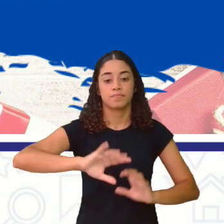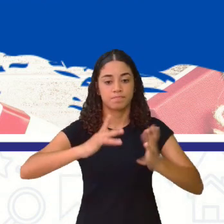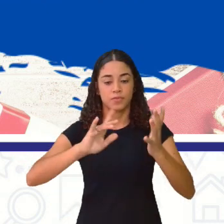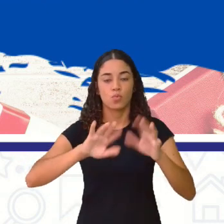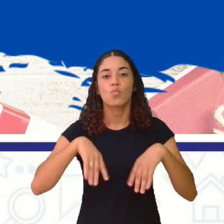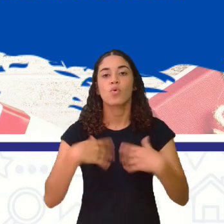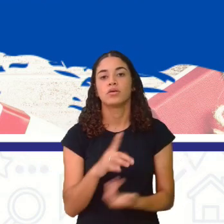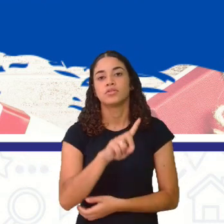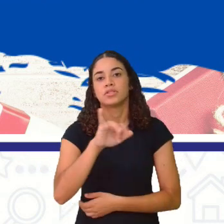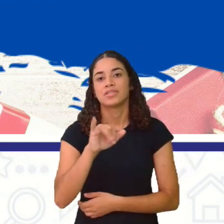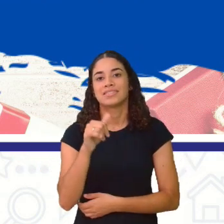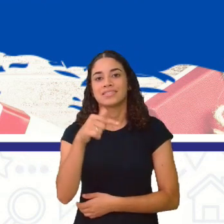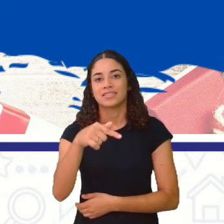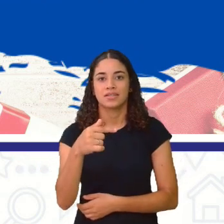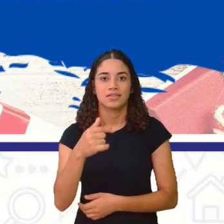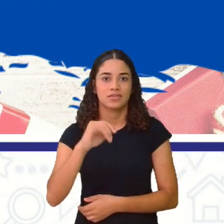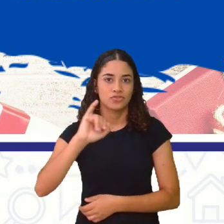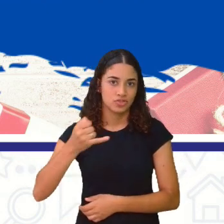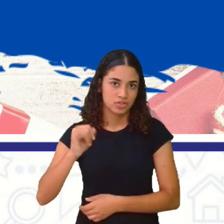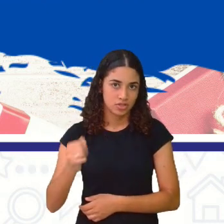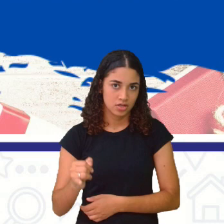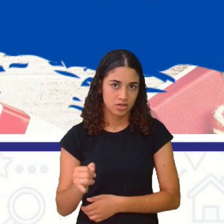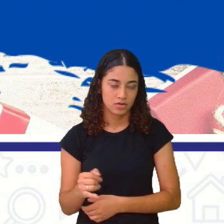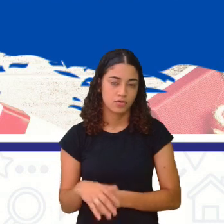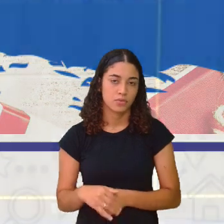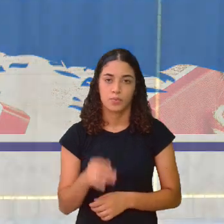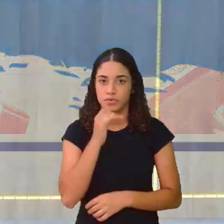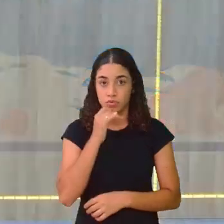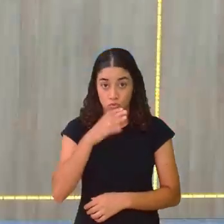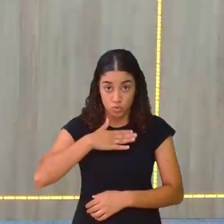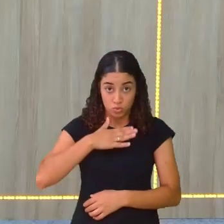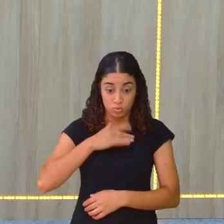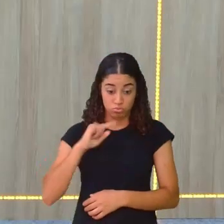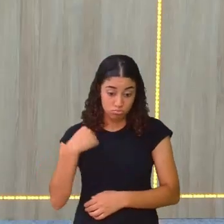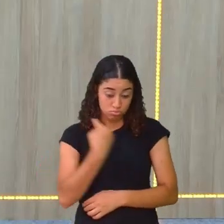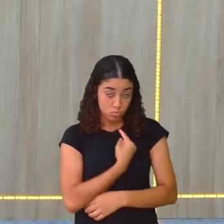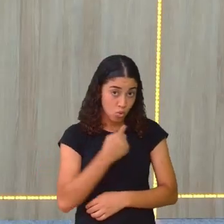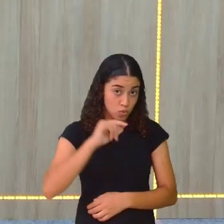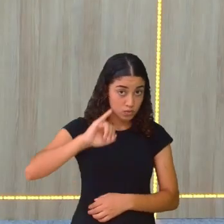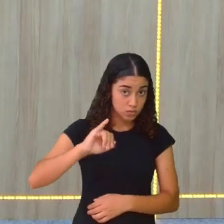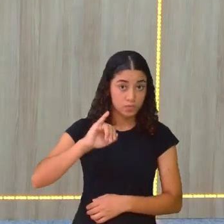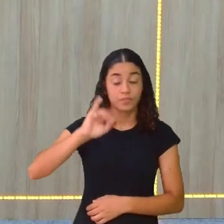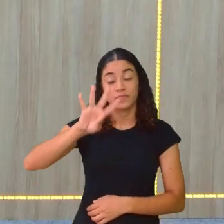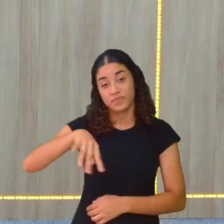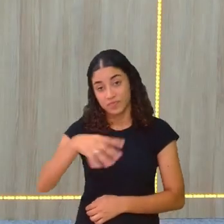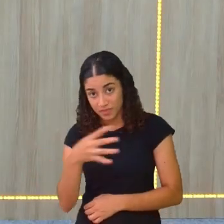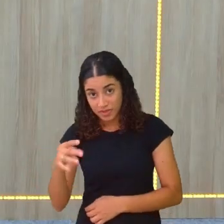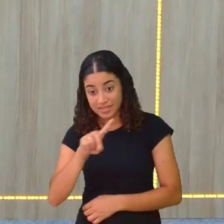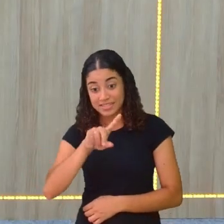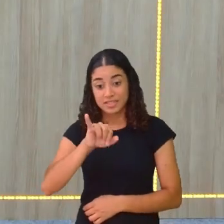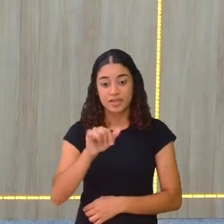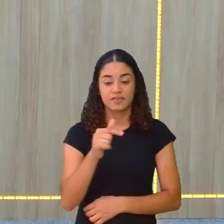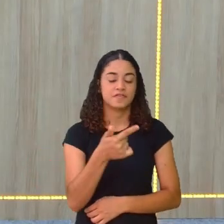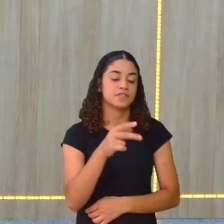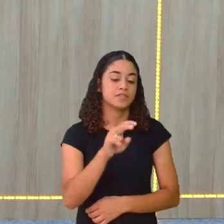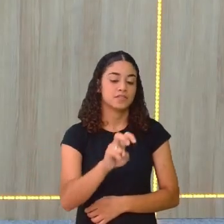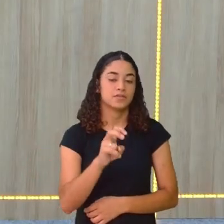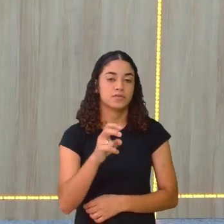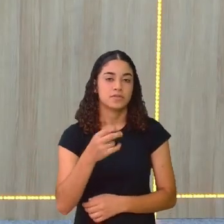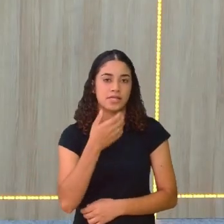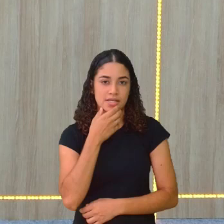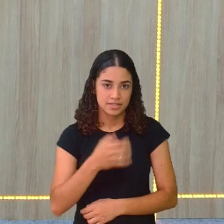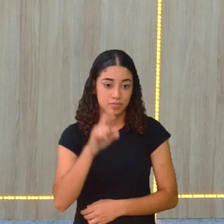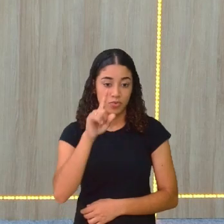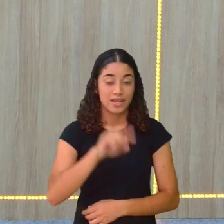em comparação com o nosso calendário, né? No nosso calendário, dia 25 de dezembro, a data